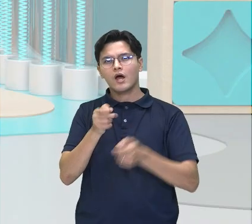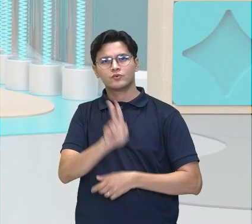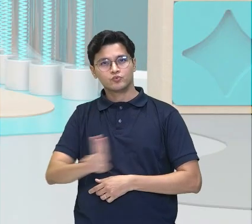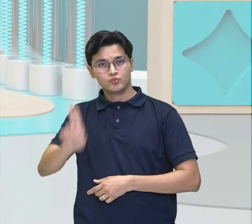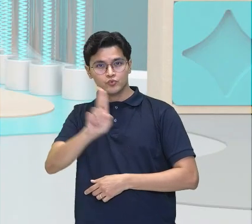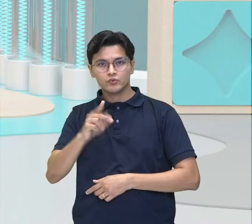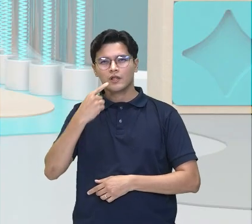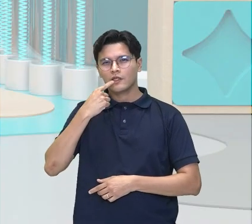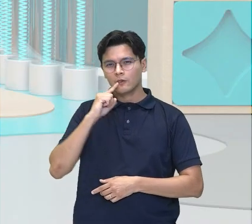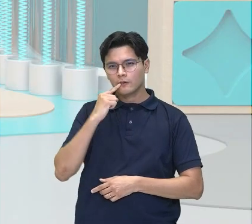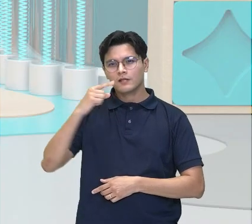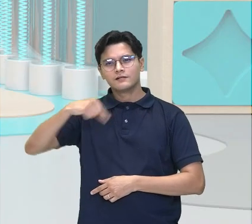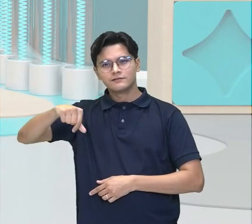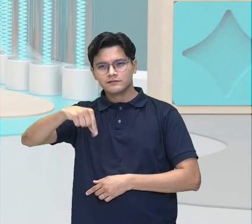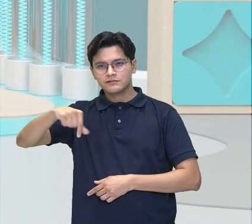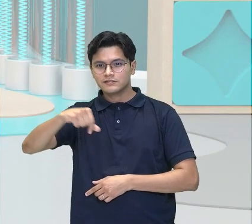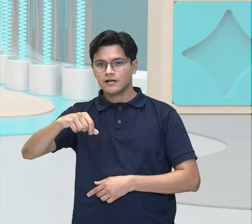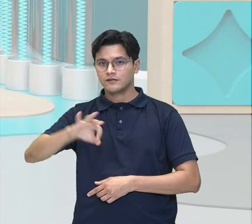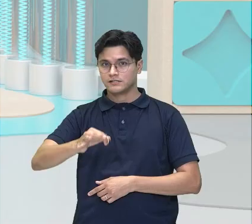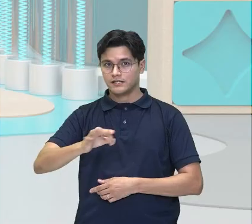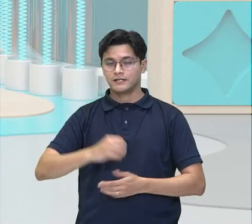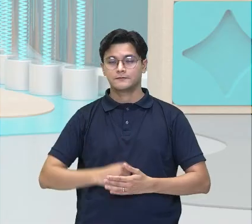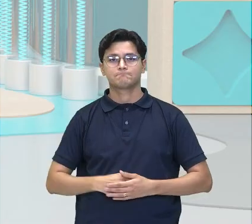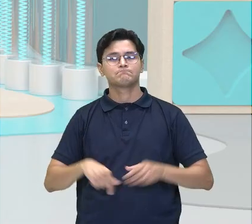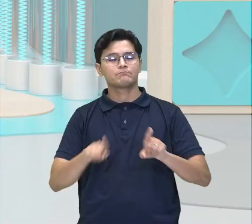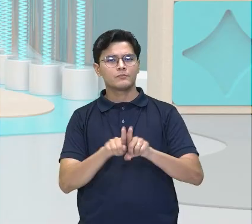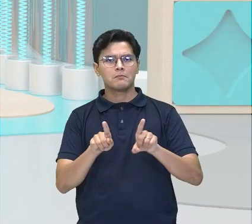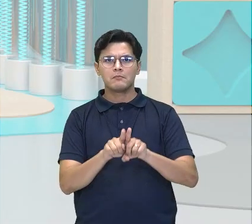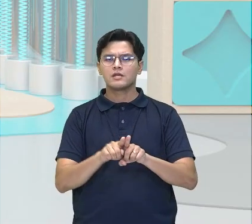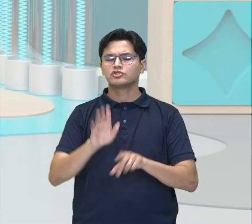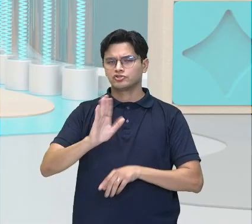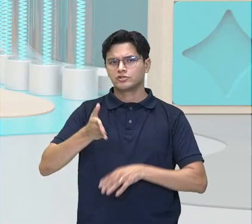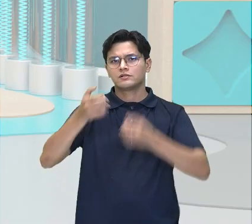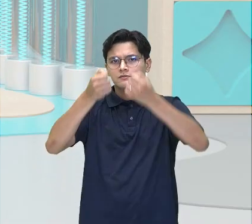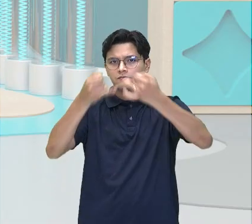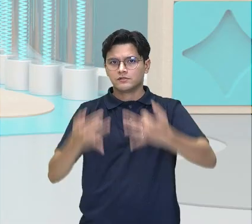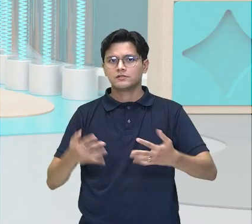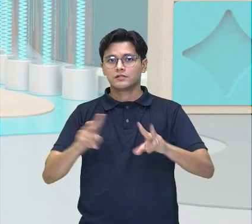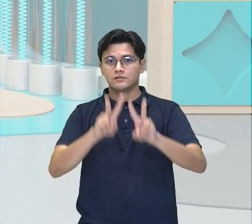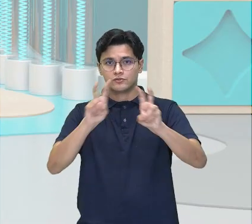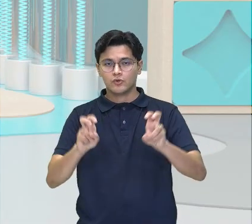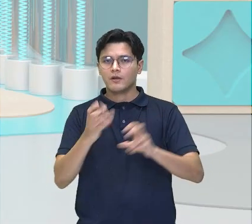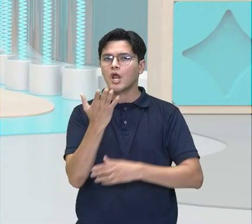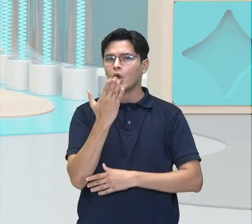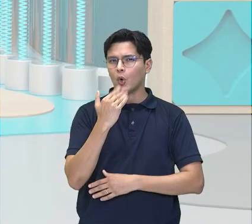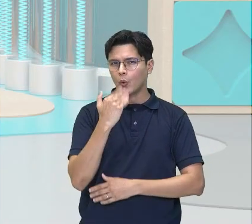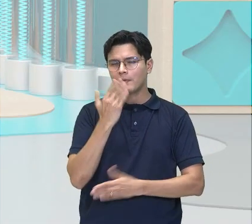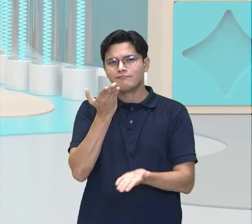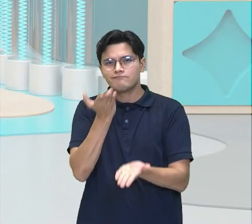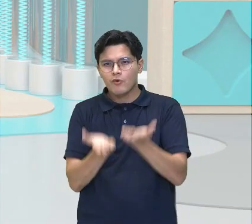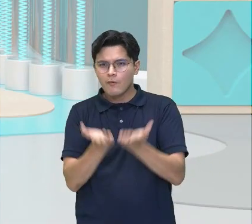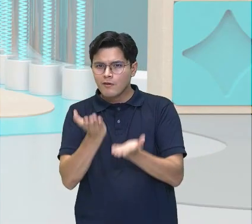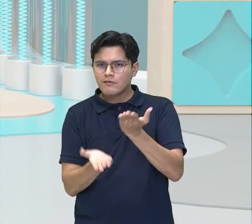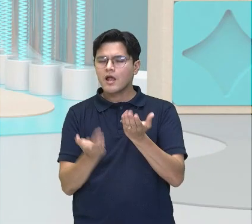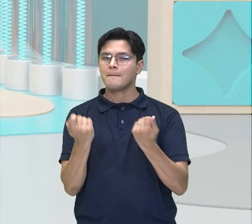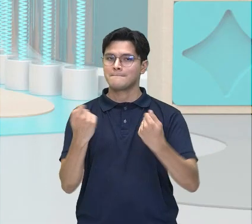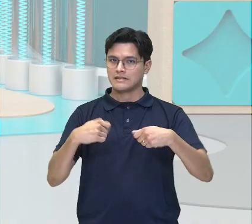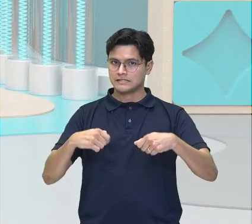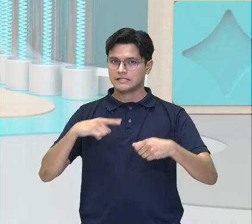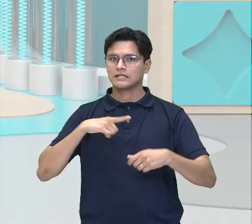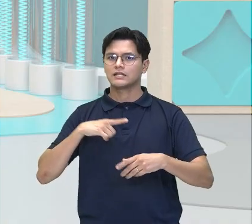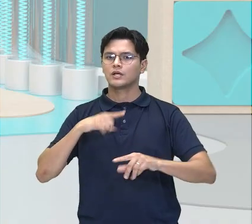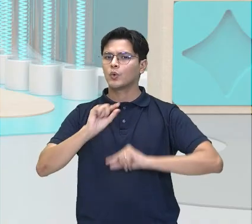aqui da alimentação equilibrada, a gente precisa ter bastante verde ali na nossa comida, salada, legumes, tá